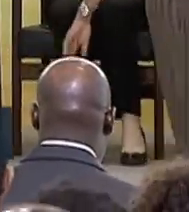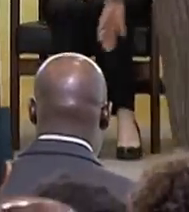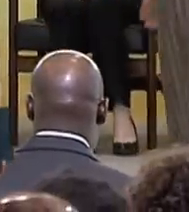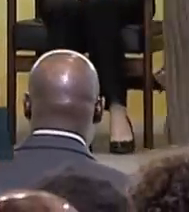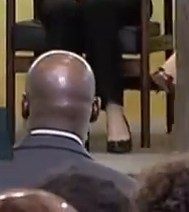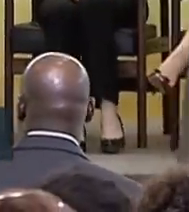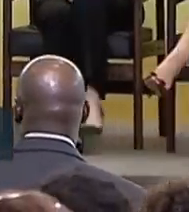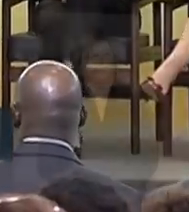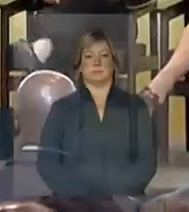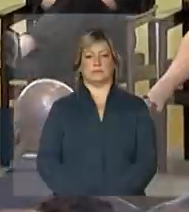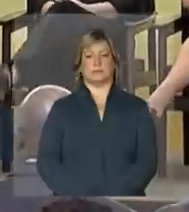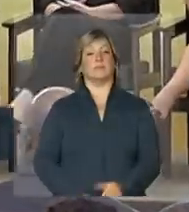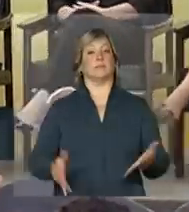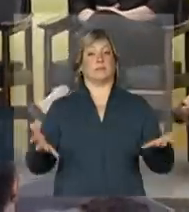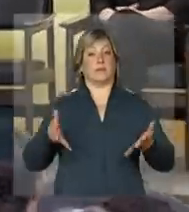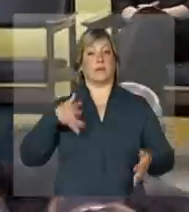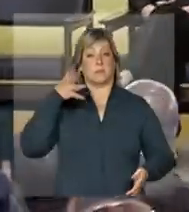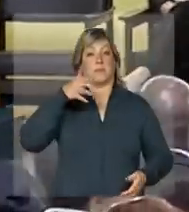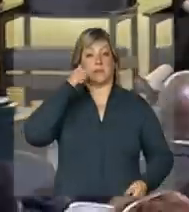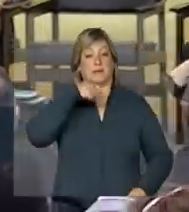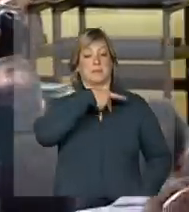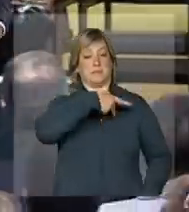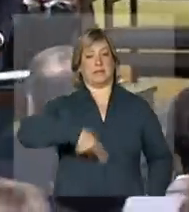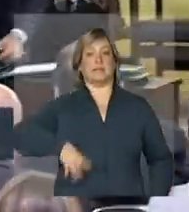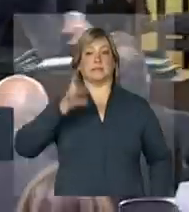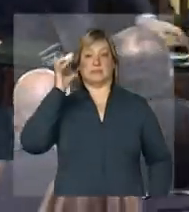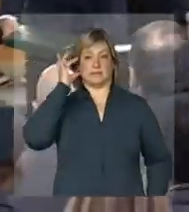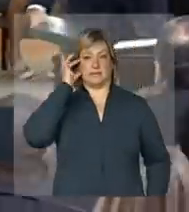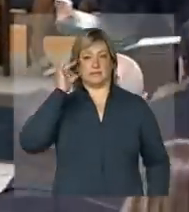com a palavra senhora Presidenta da